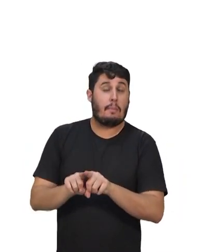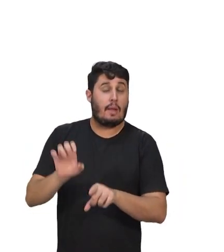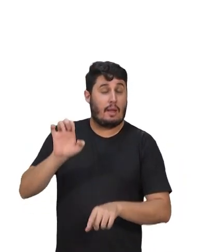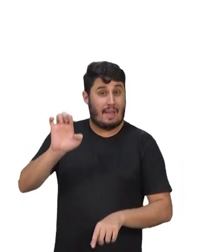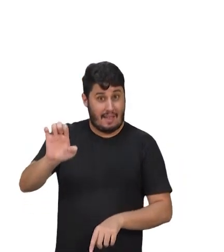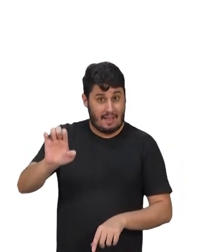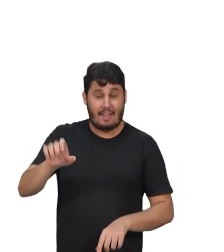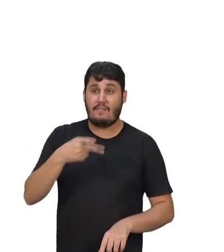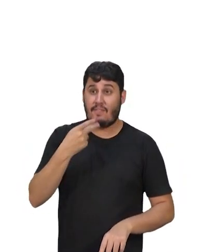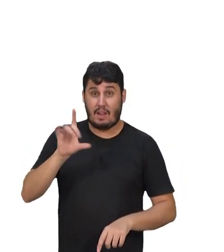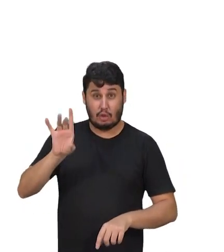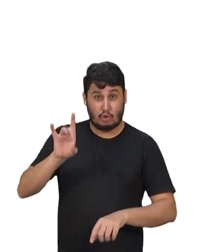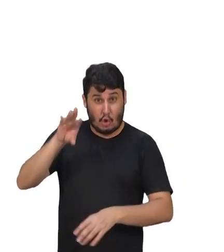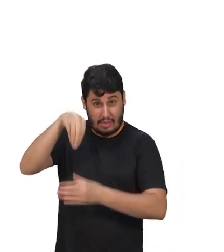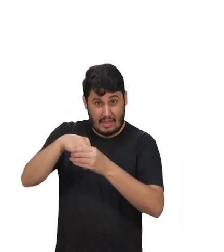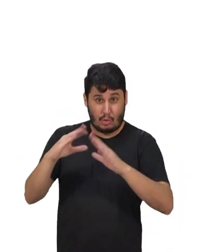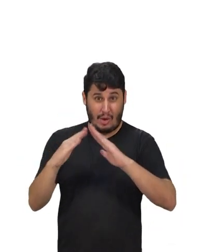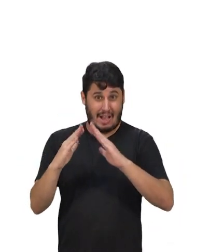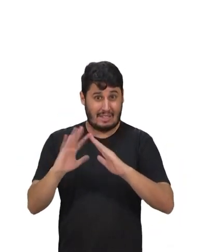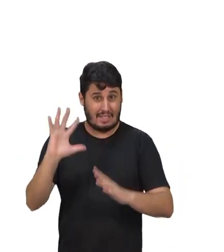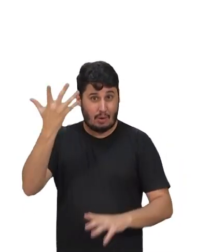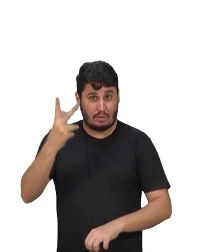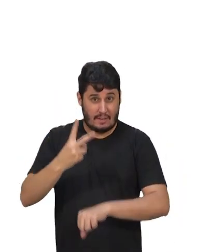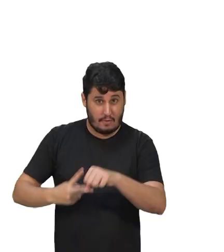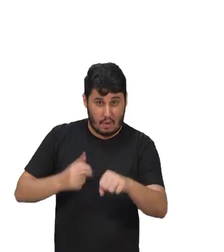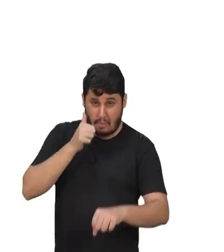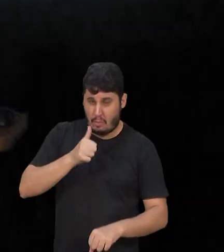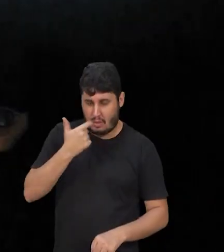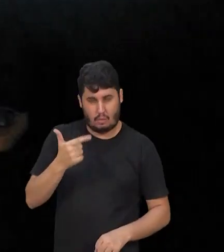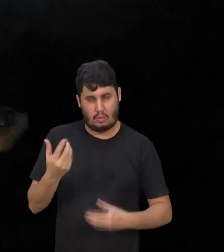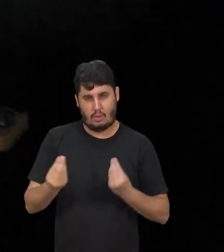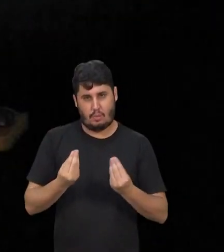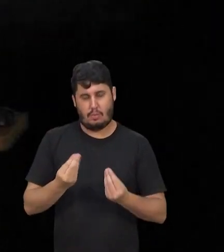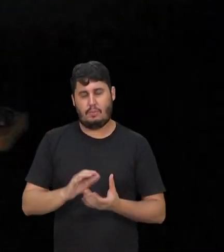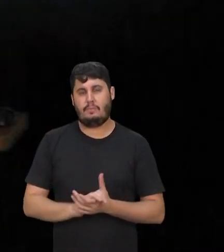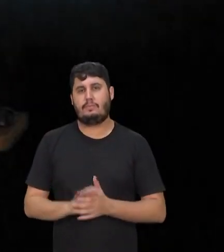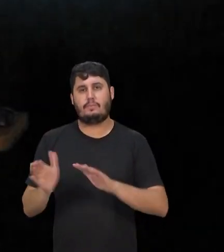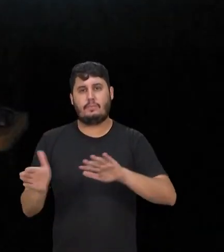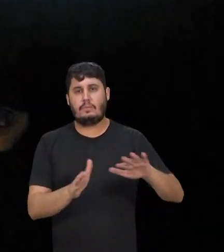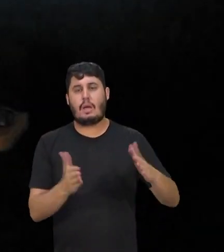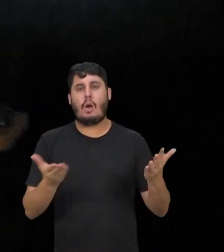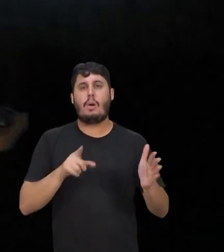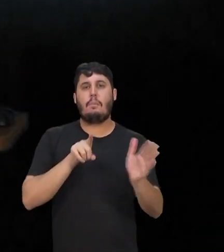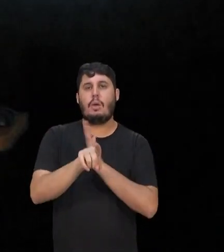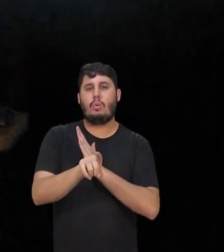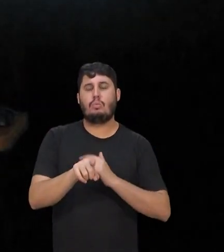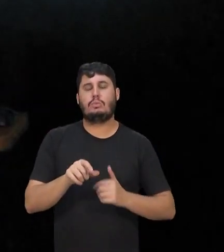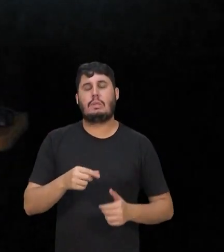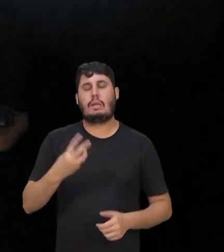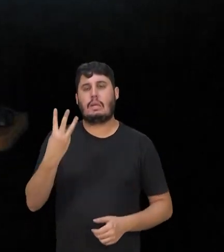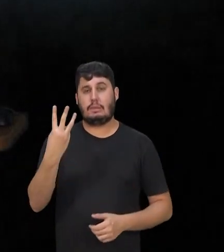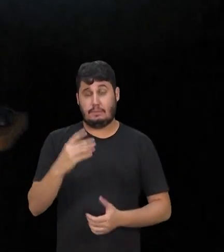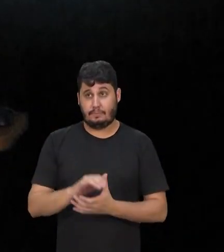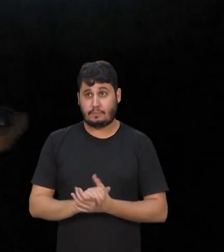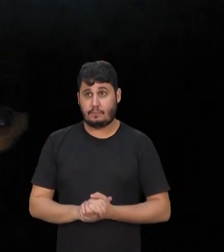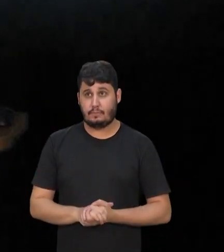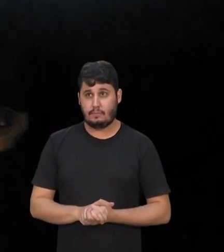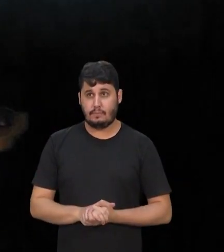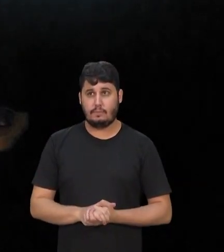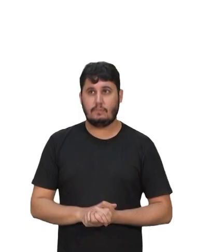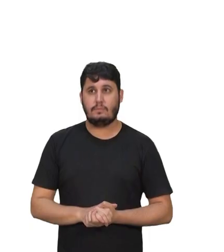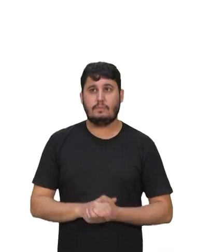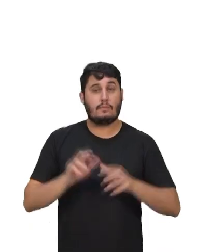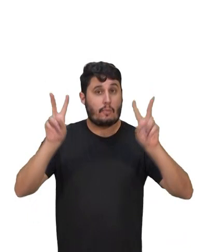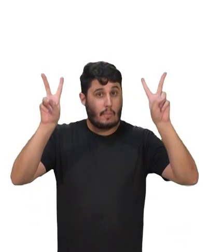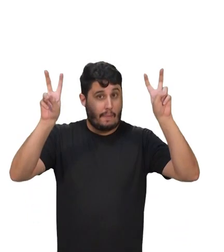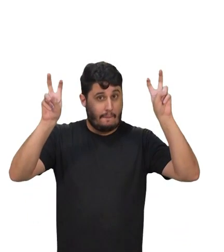acontece uma violência desse tipo contra a mulher, tá bom? Então vamos para a próxima questão. A questão 3 trazia aí o